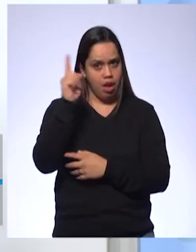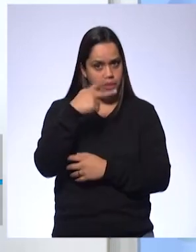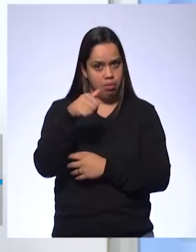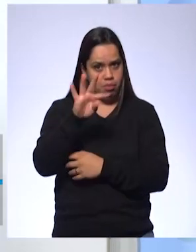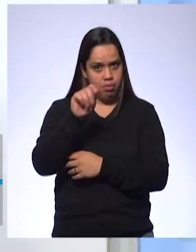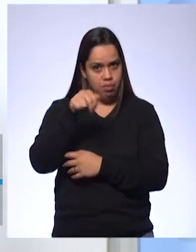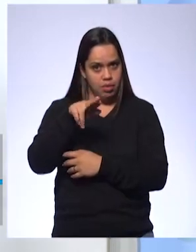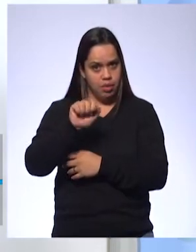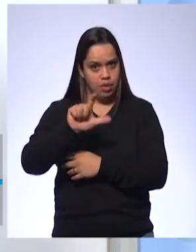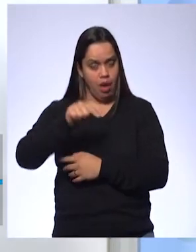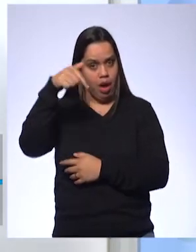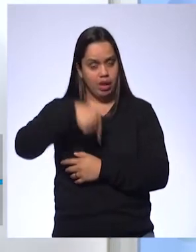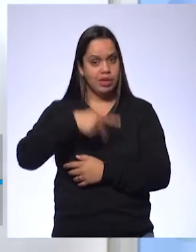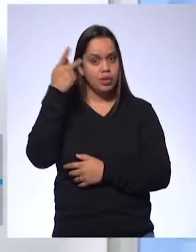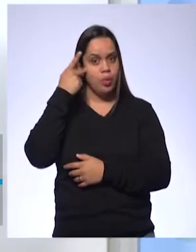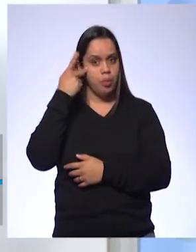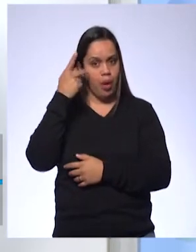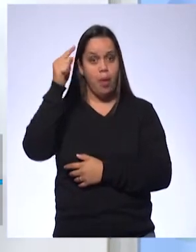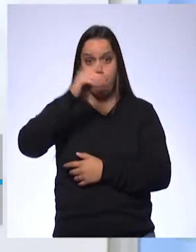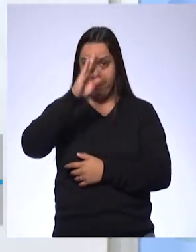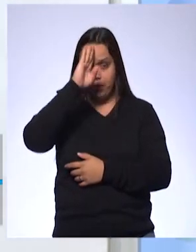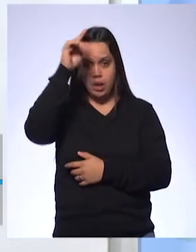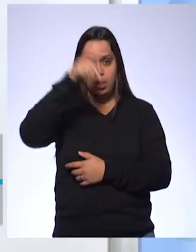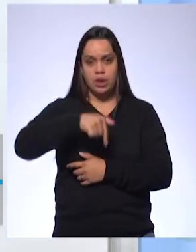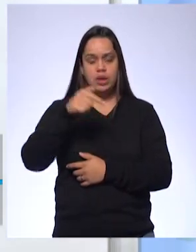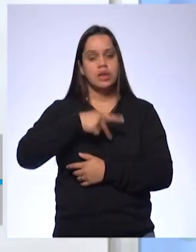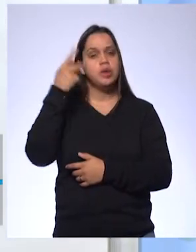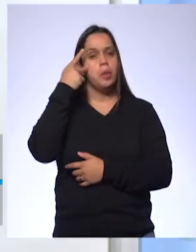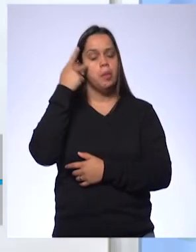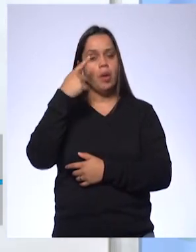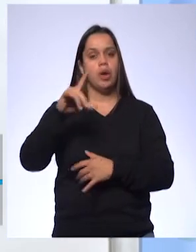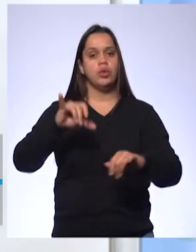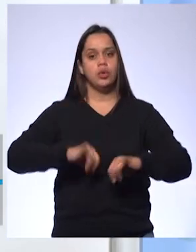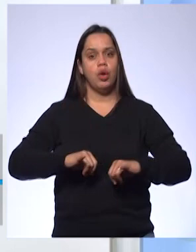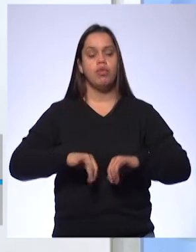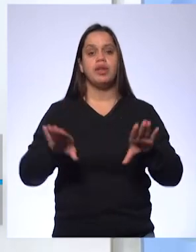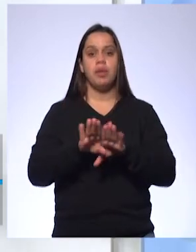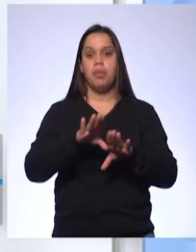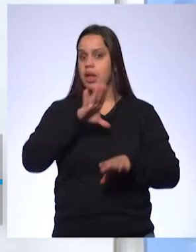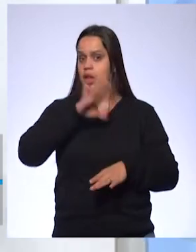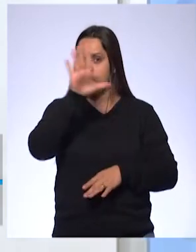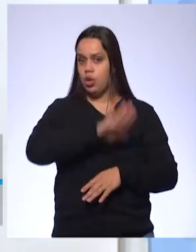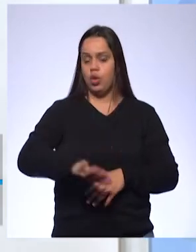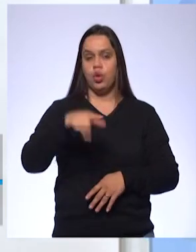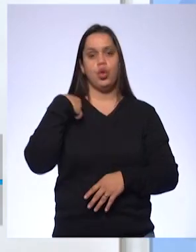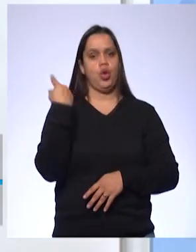gente sofre aqui, principalmente aqui no estado de São Paulo e na cidade de São Paulo, onde a gente